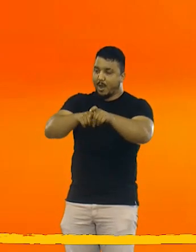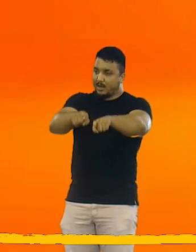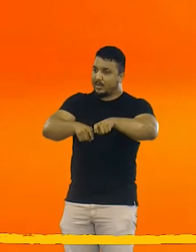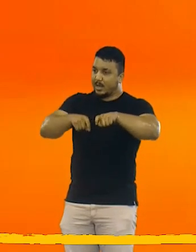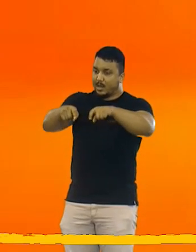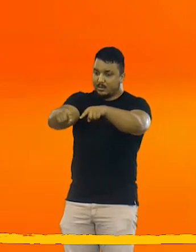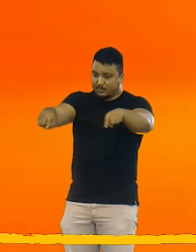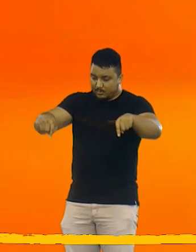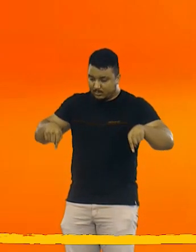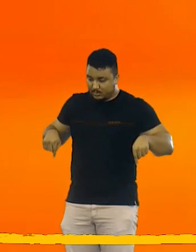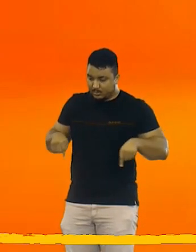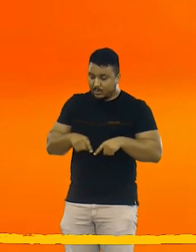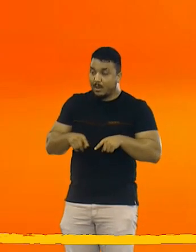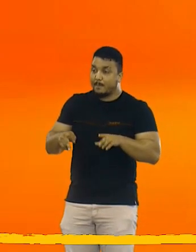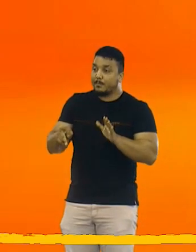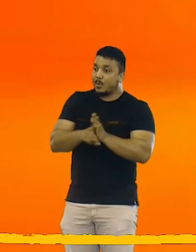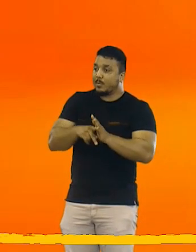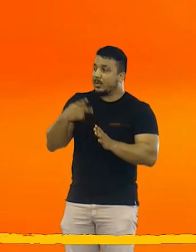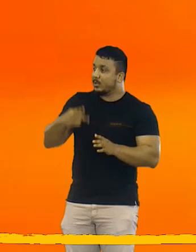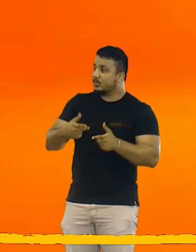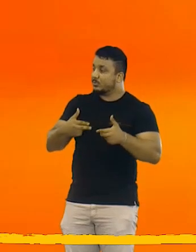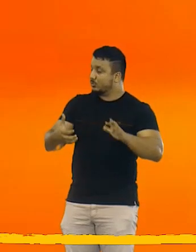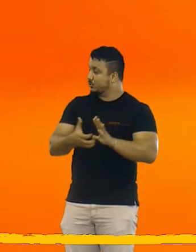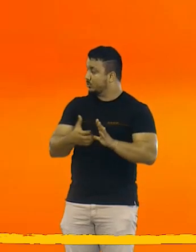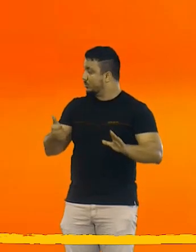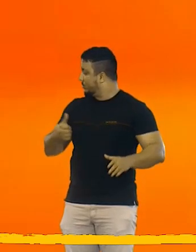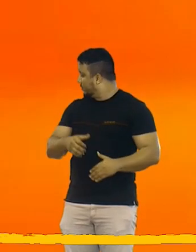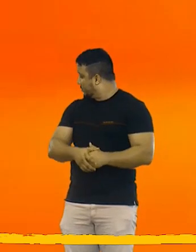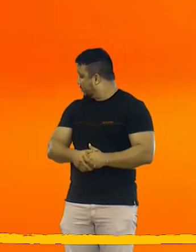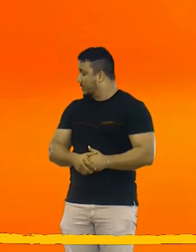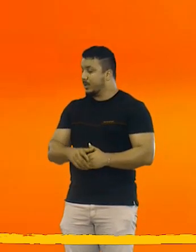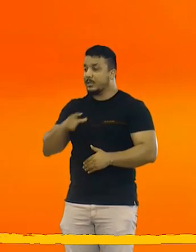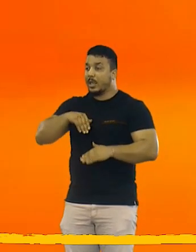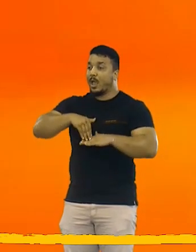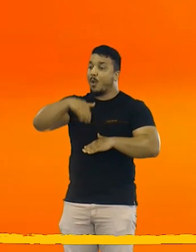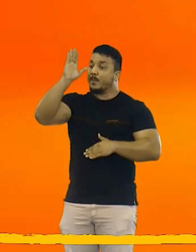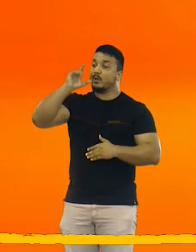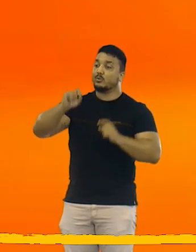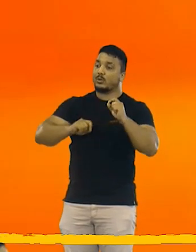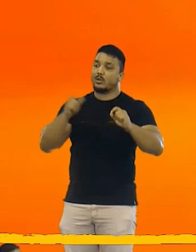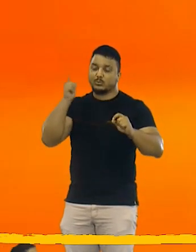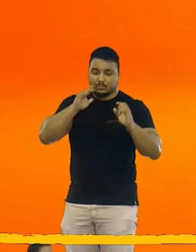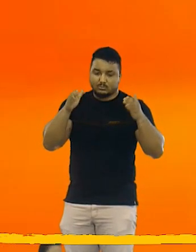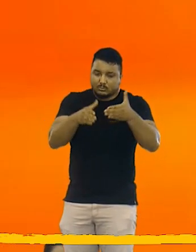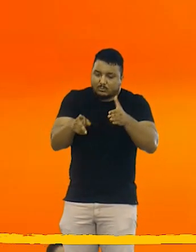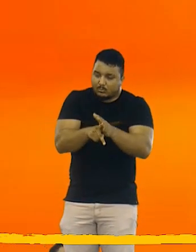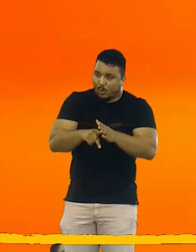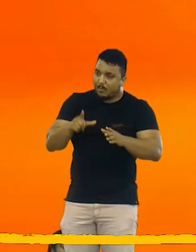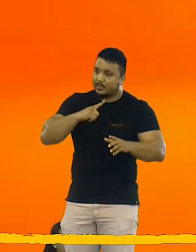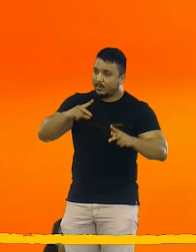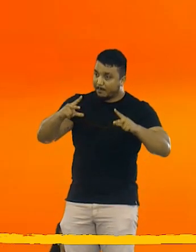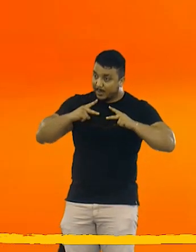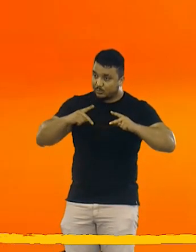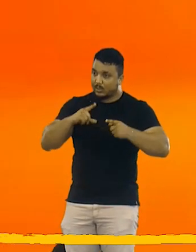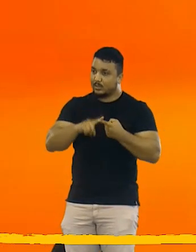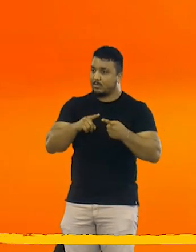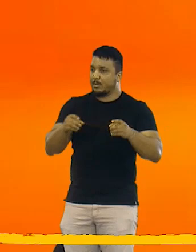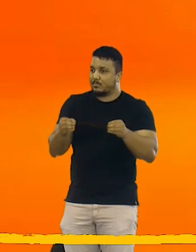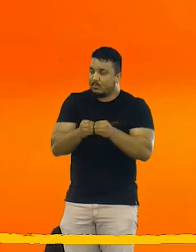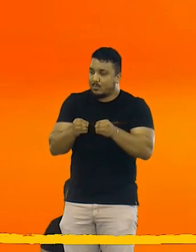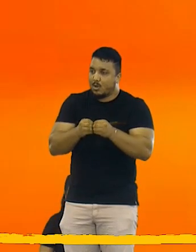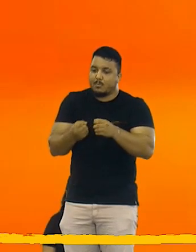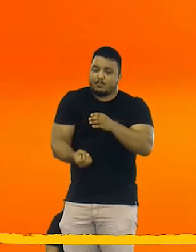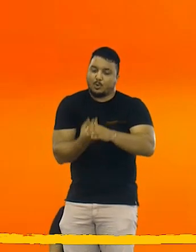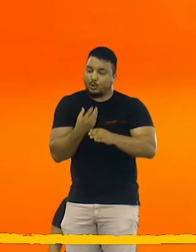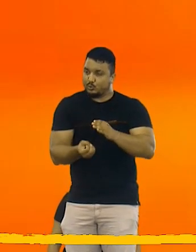uma retirada de propriedades com o aumento das fronteiras. Na verdade, há um aumento de concentração de propriedades com o aumento das fronteiras agrícolas.